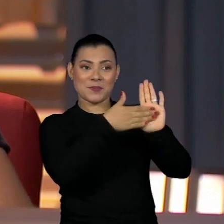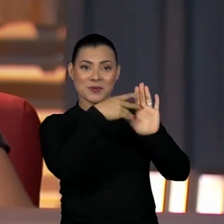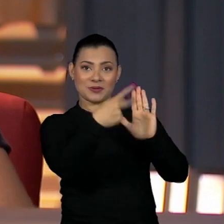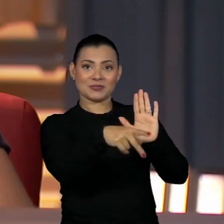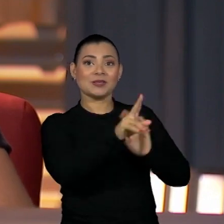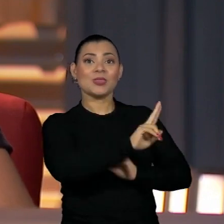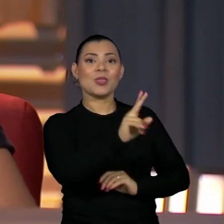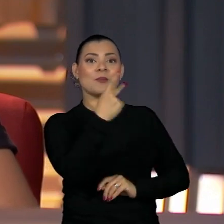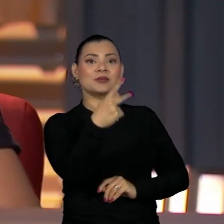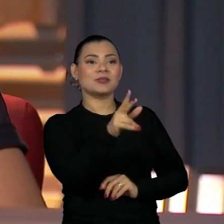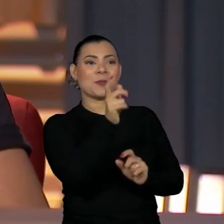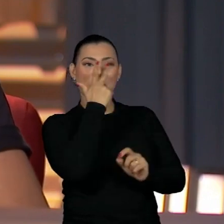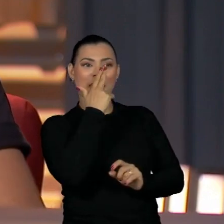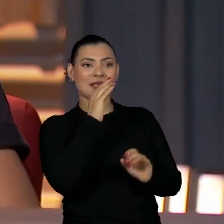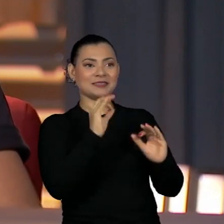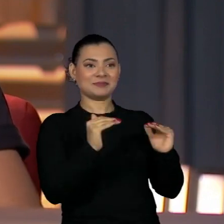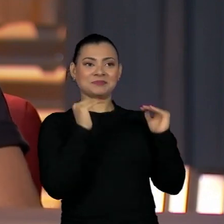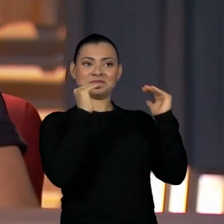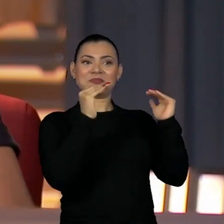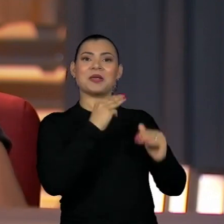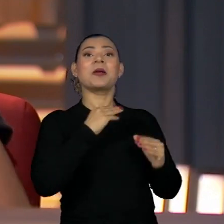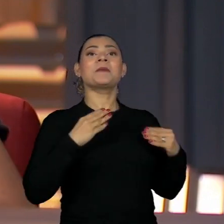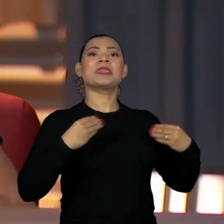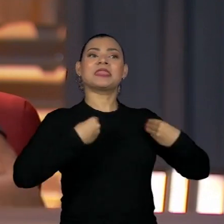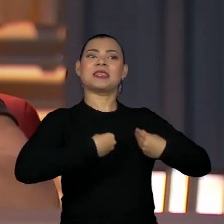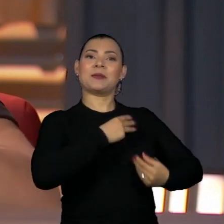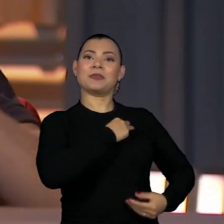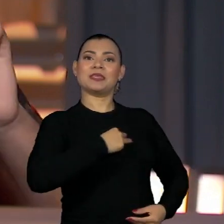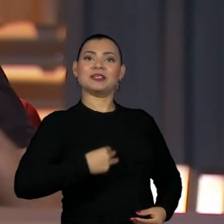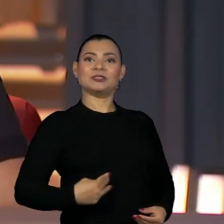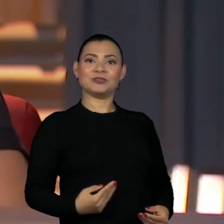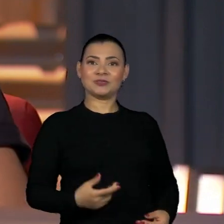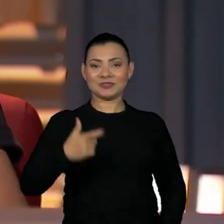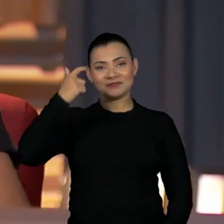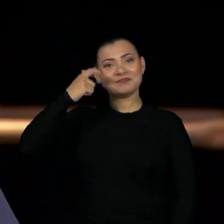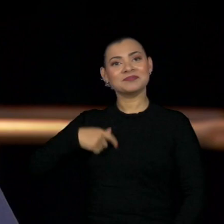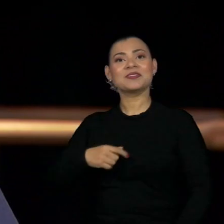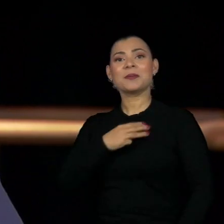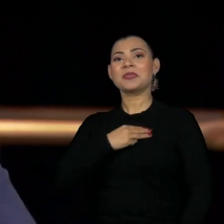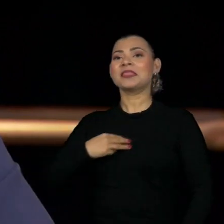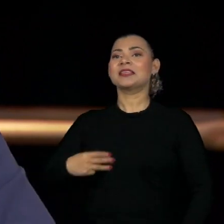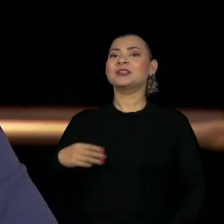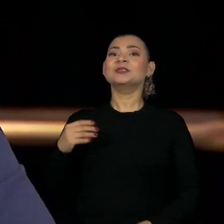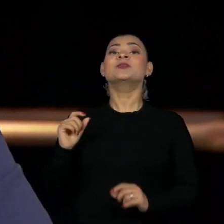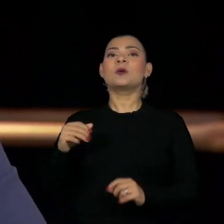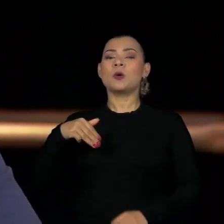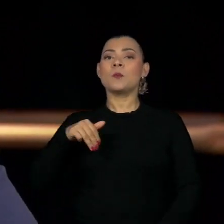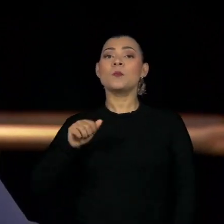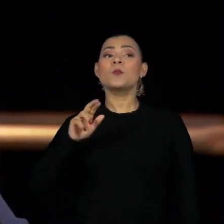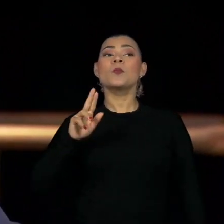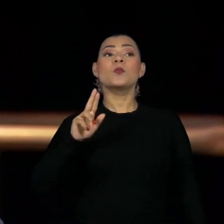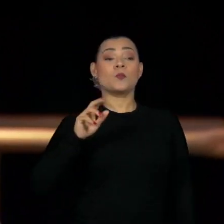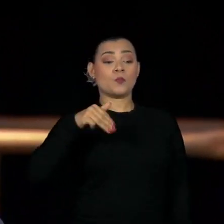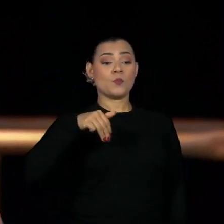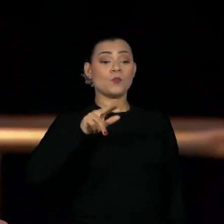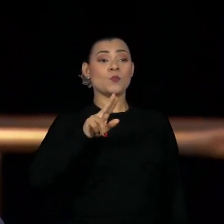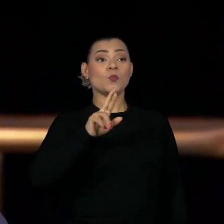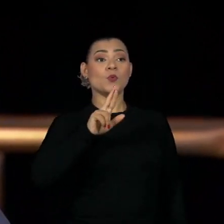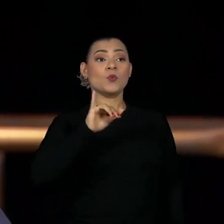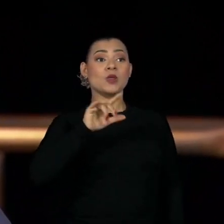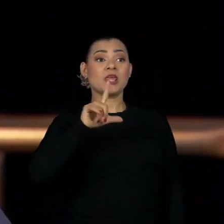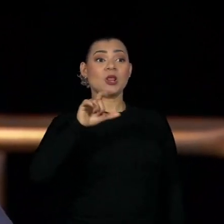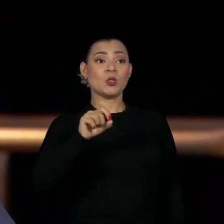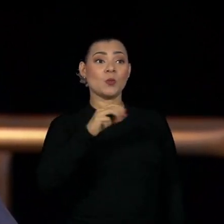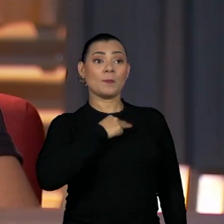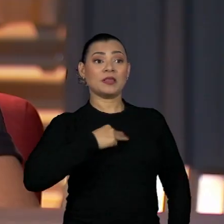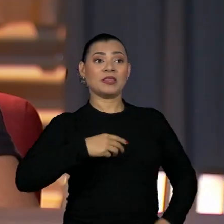de ministro, hein? Favelado investidor. Ministro favelado investidor. Murilo Duarte, ministro da Economia.